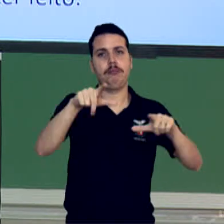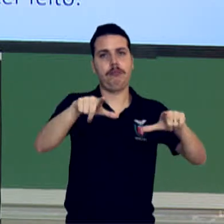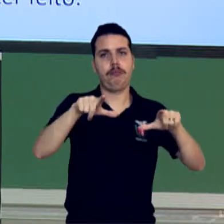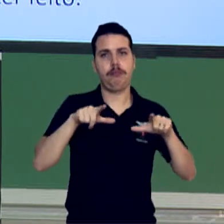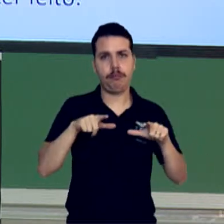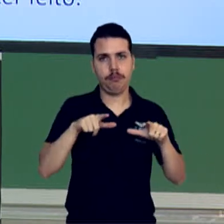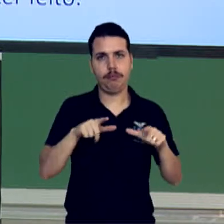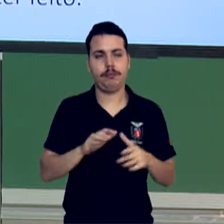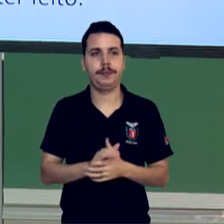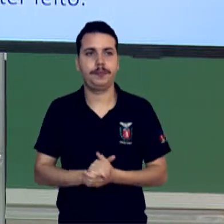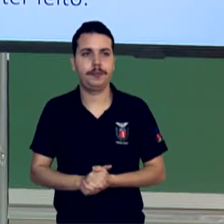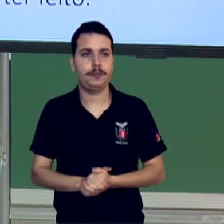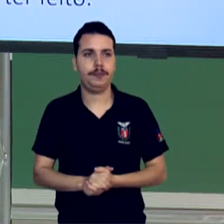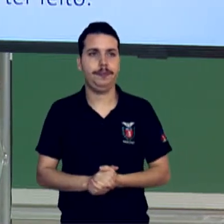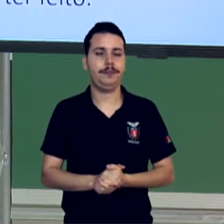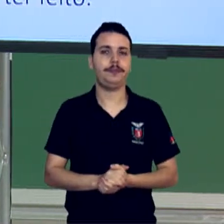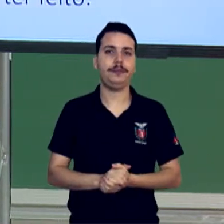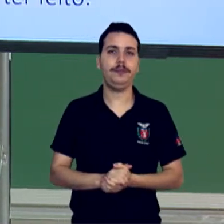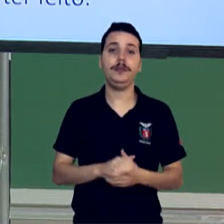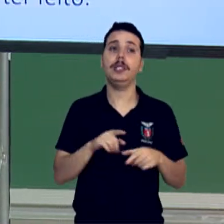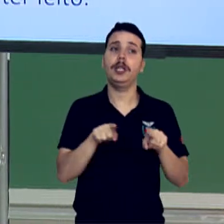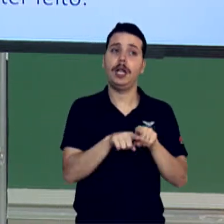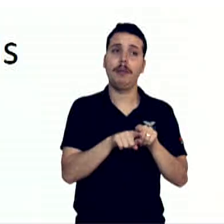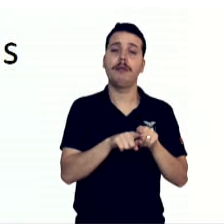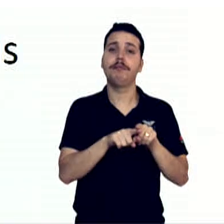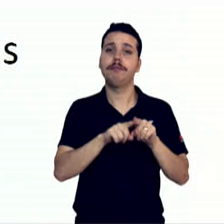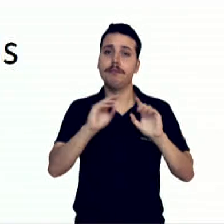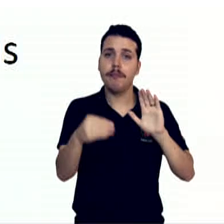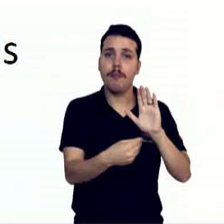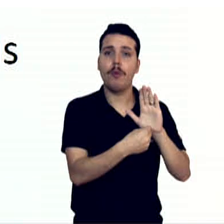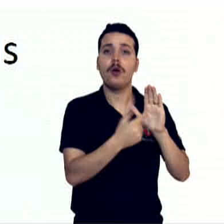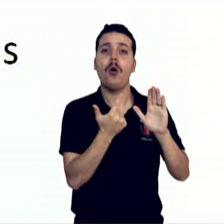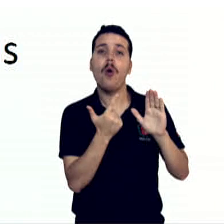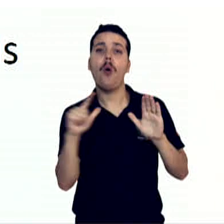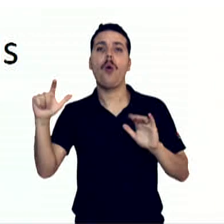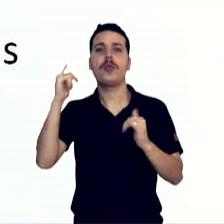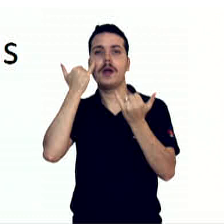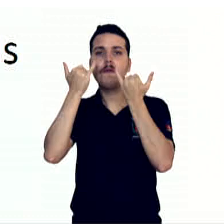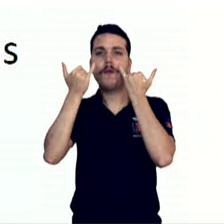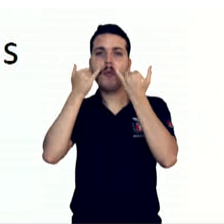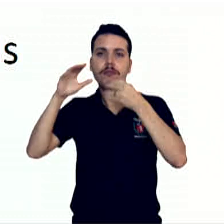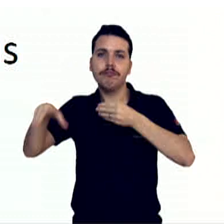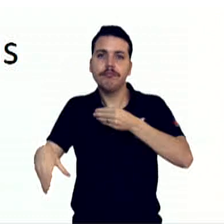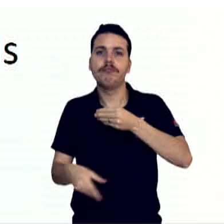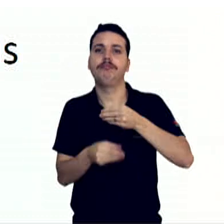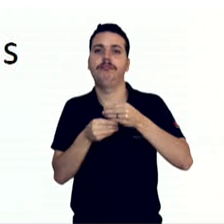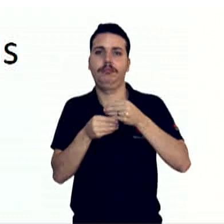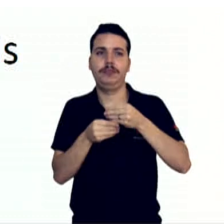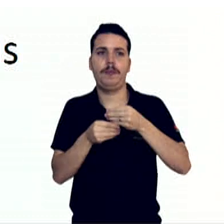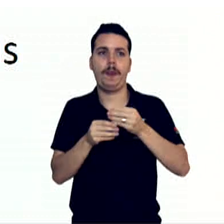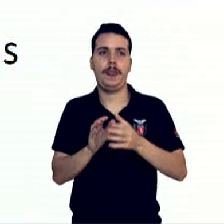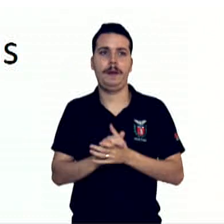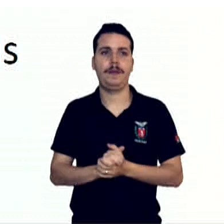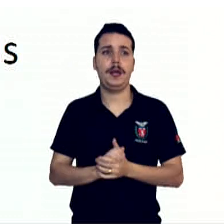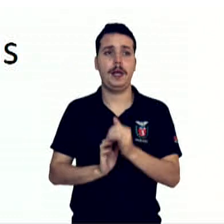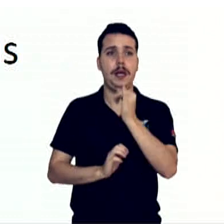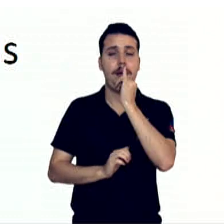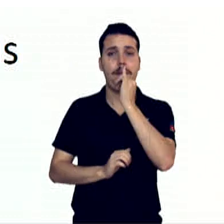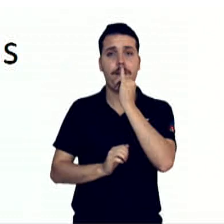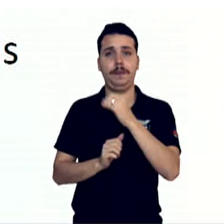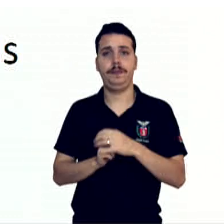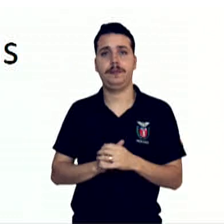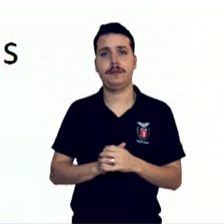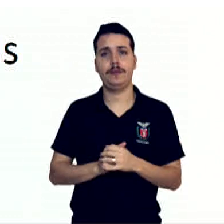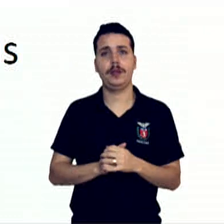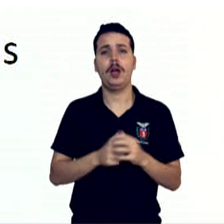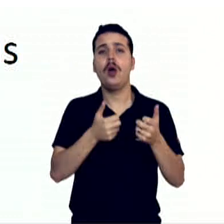certificados, tá? Outras informações você também pode colocar no final do seu currículo. Por exemplo, coisas